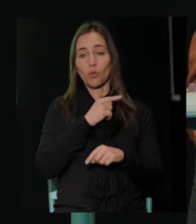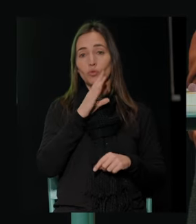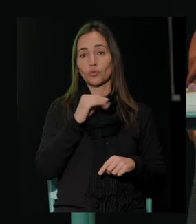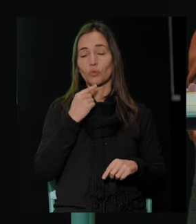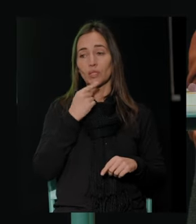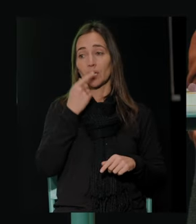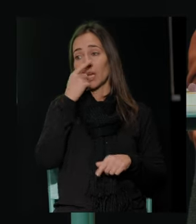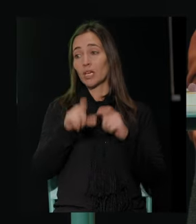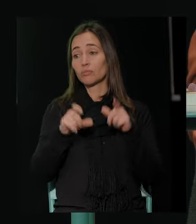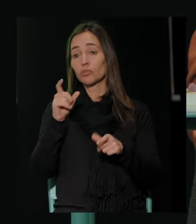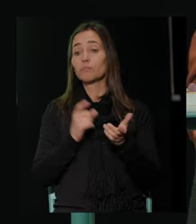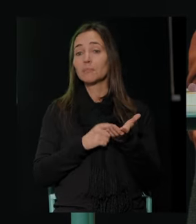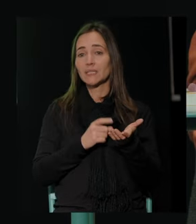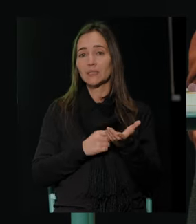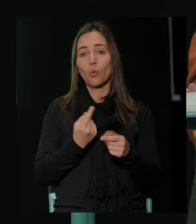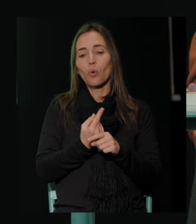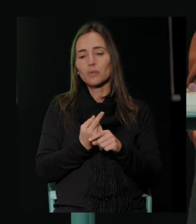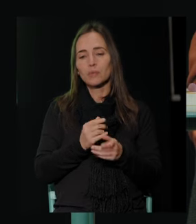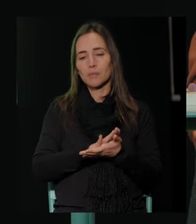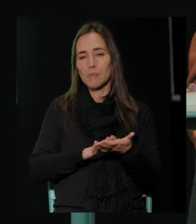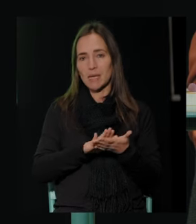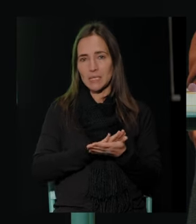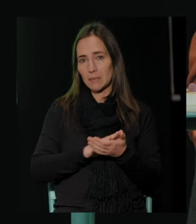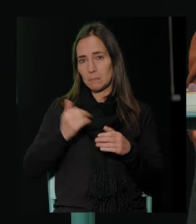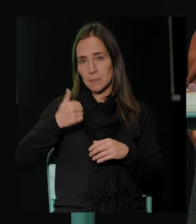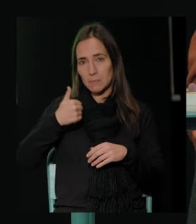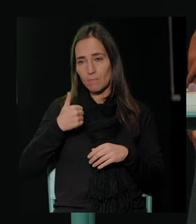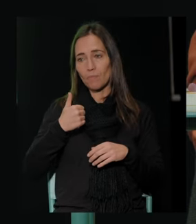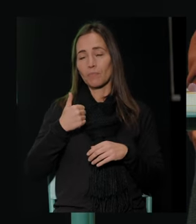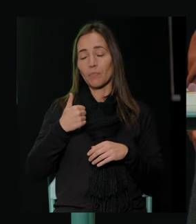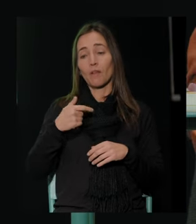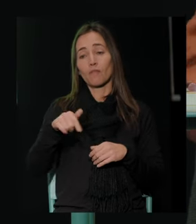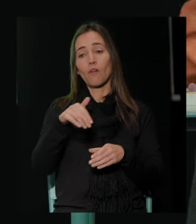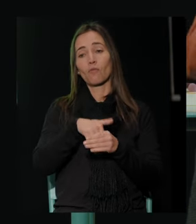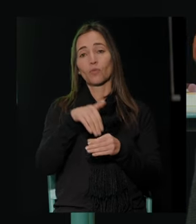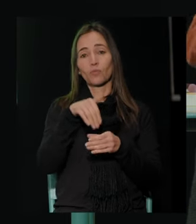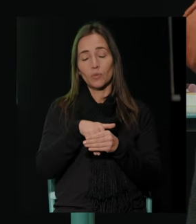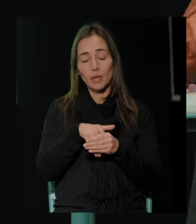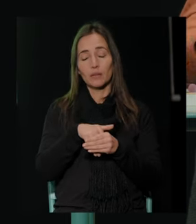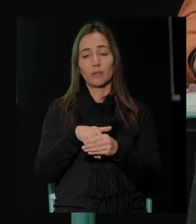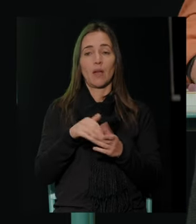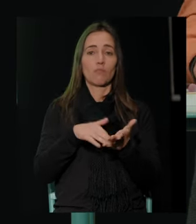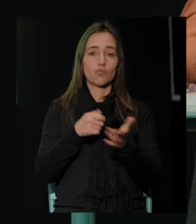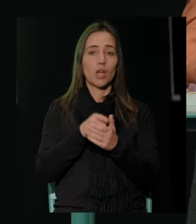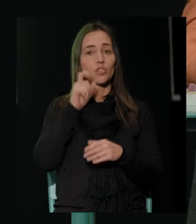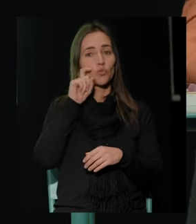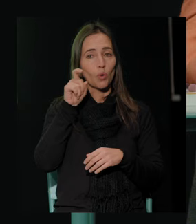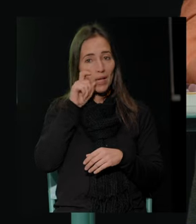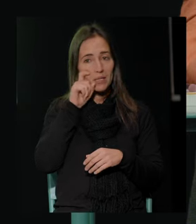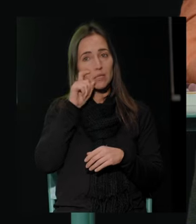que, pronto, as pessoas precisam das suas necessidades básicas, antes de tudo, vão votar ou vão apostar na segurança e na